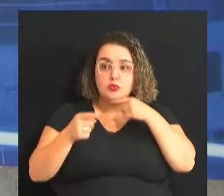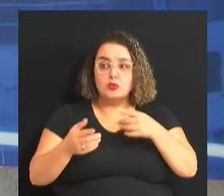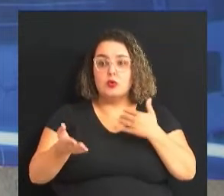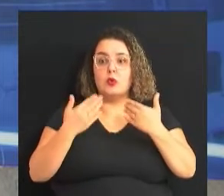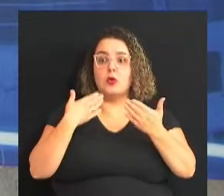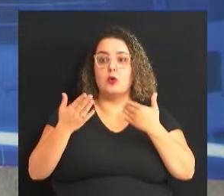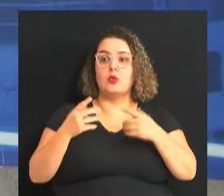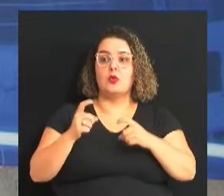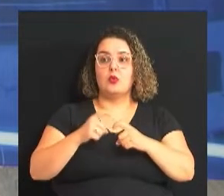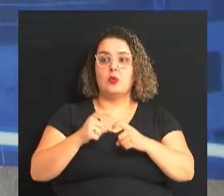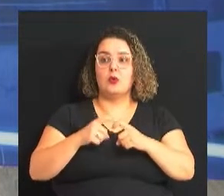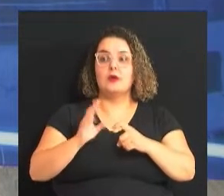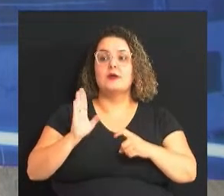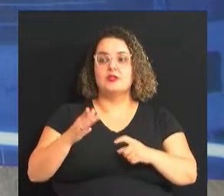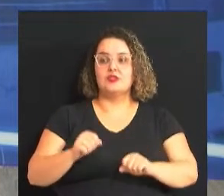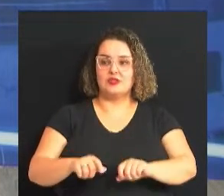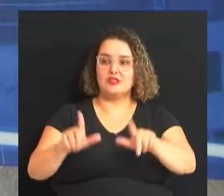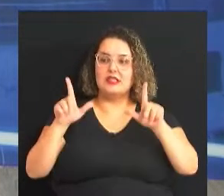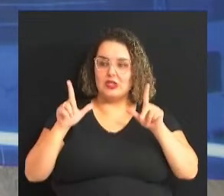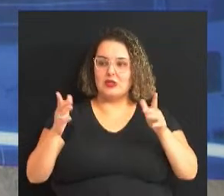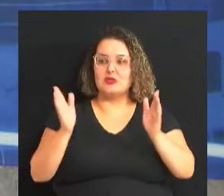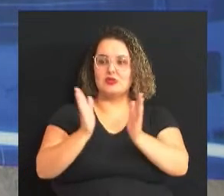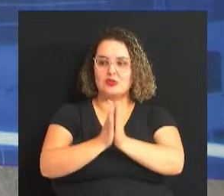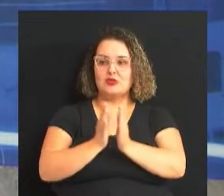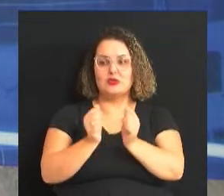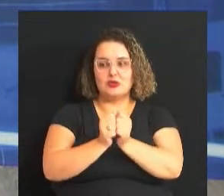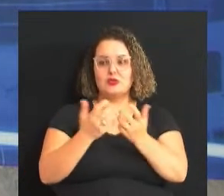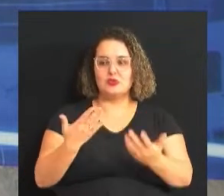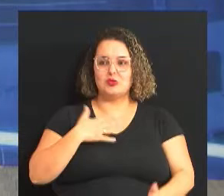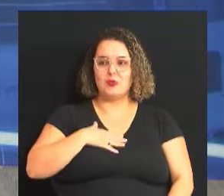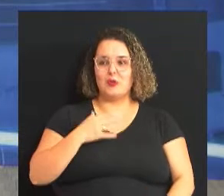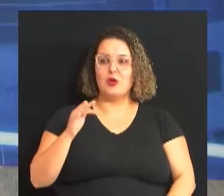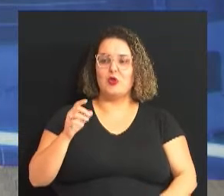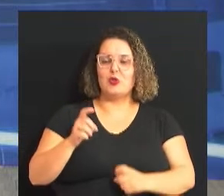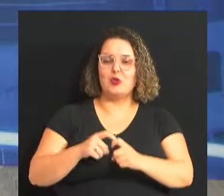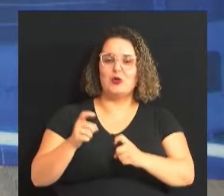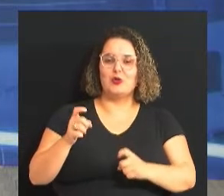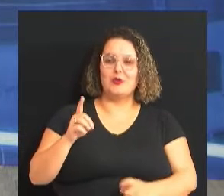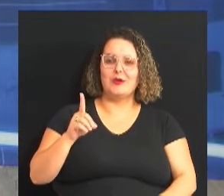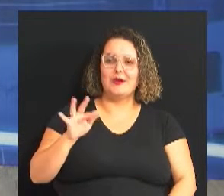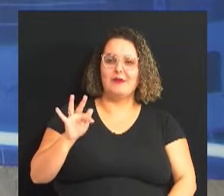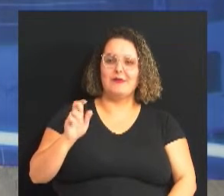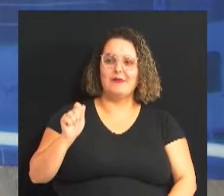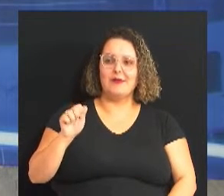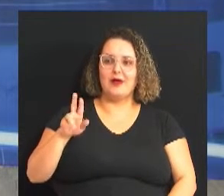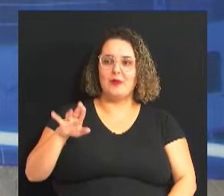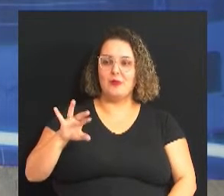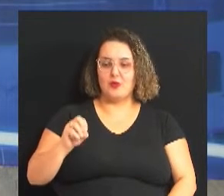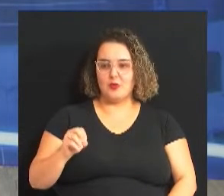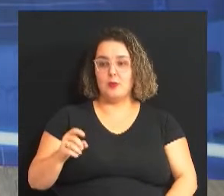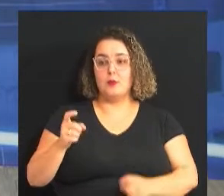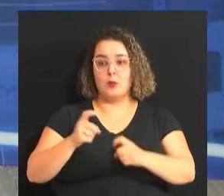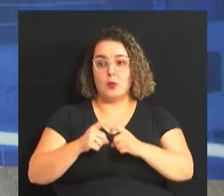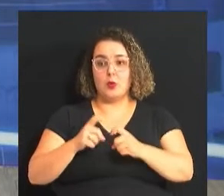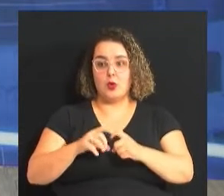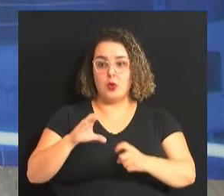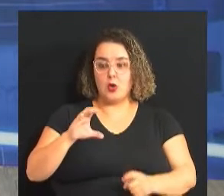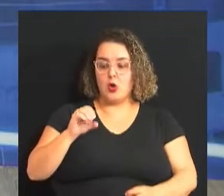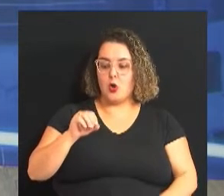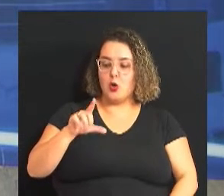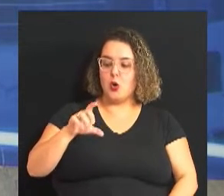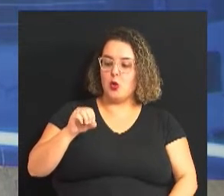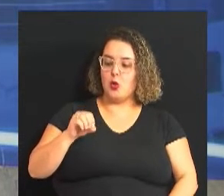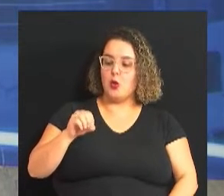com um médico que já está aqui na tela comigo, é o Dr. Fábio Guilherme Campos. Ele é médico